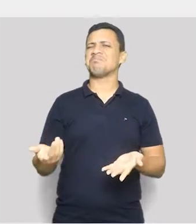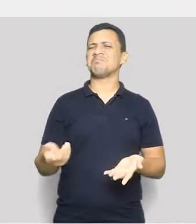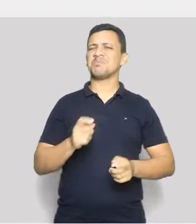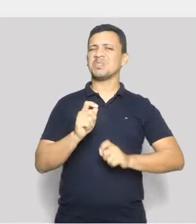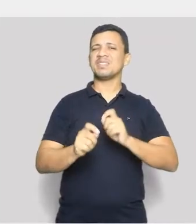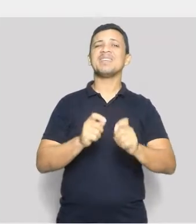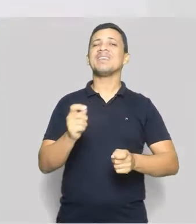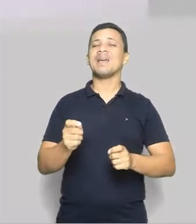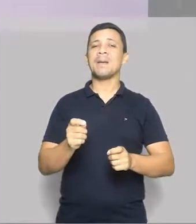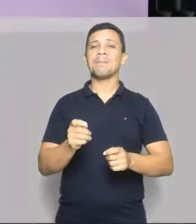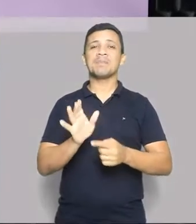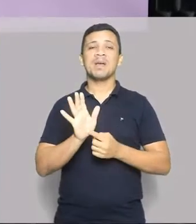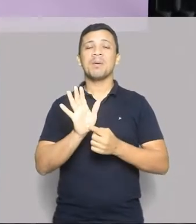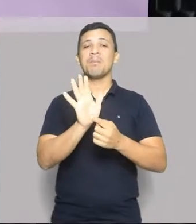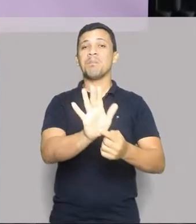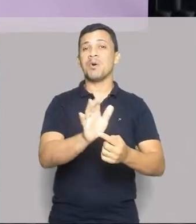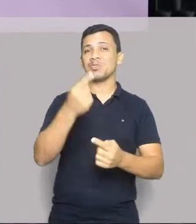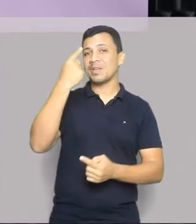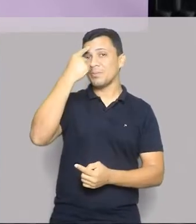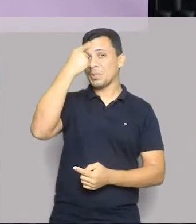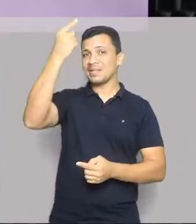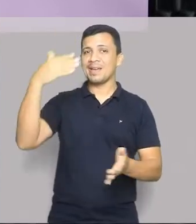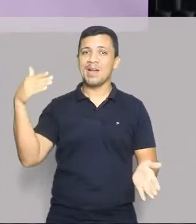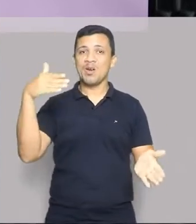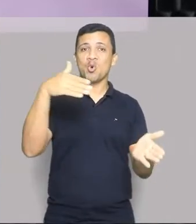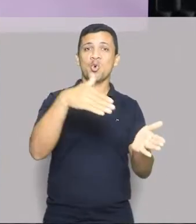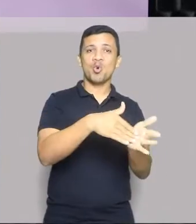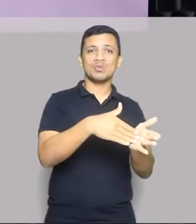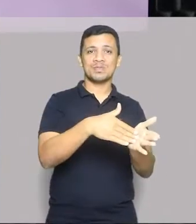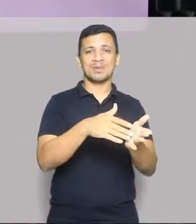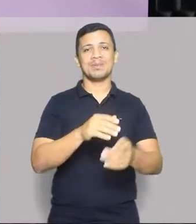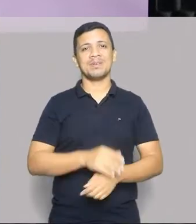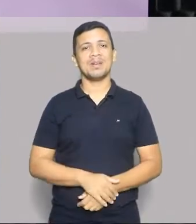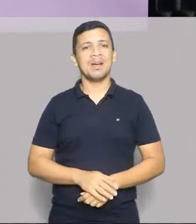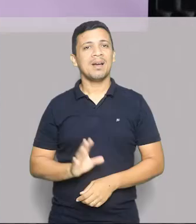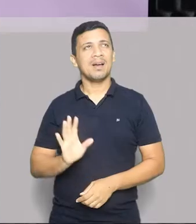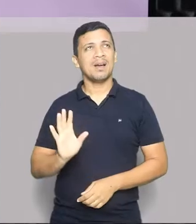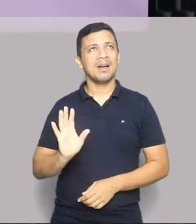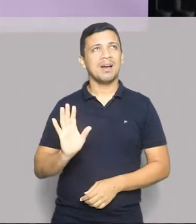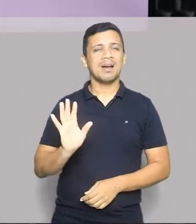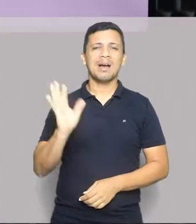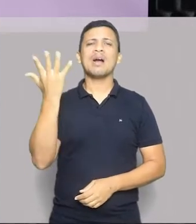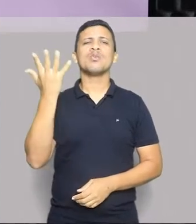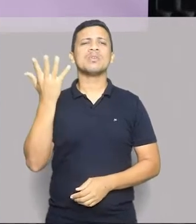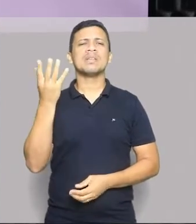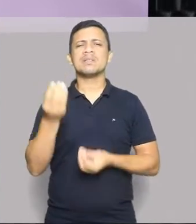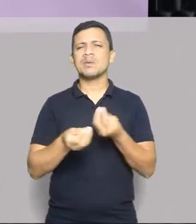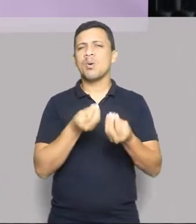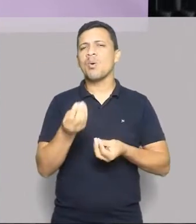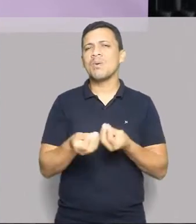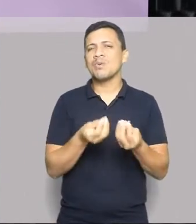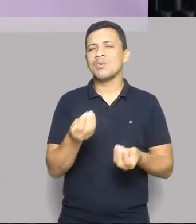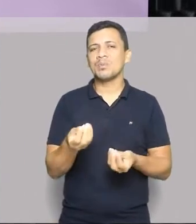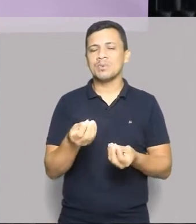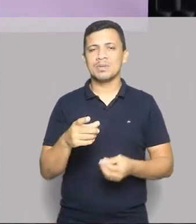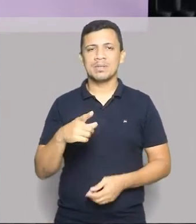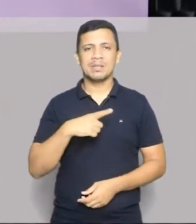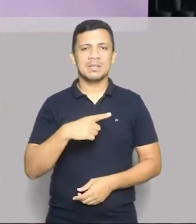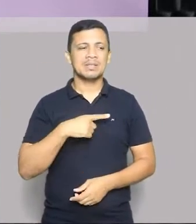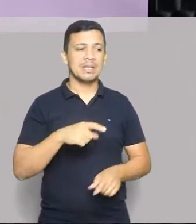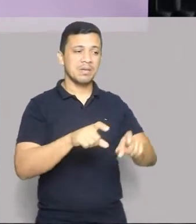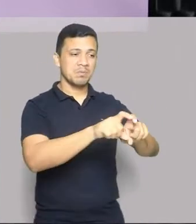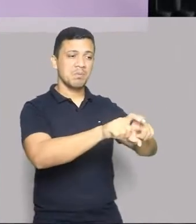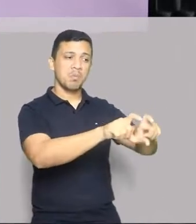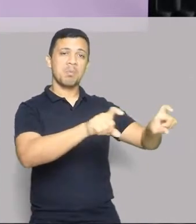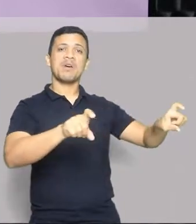dizendo. Elas expressam ideia de conclusão. Acontece normalmente da seguinte forma: você tem uma